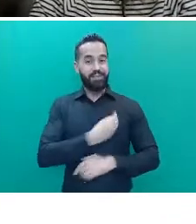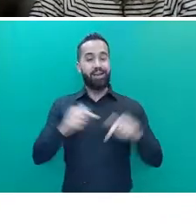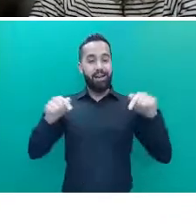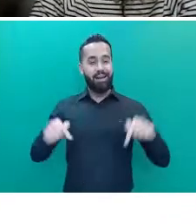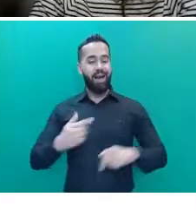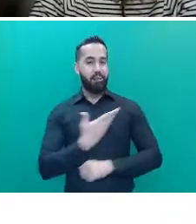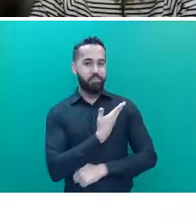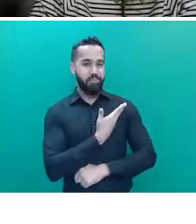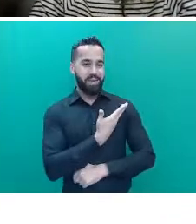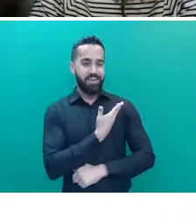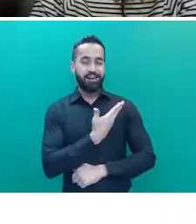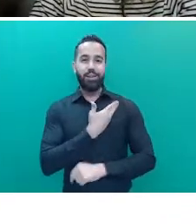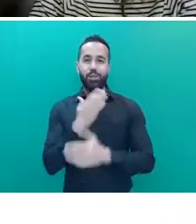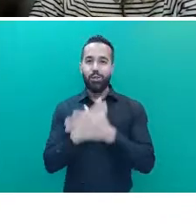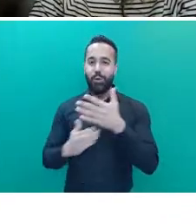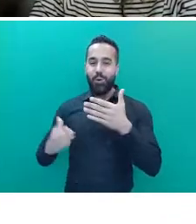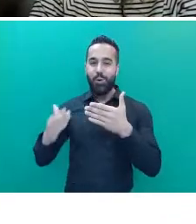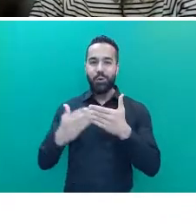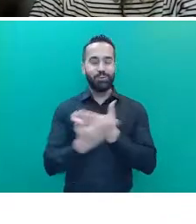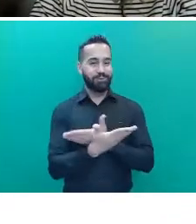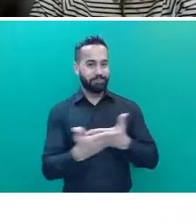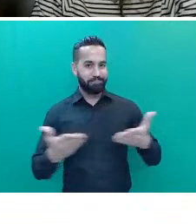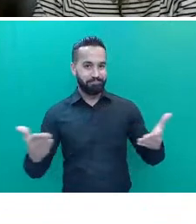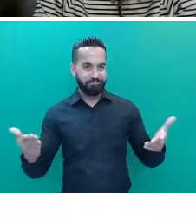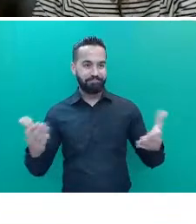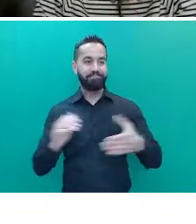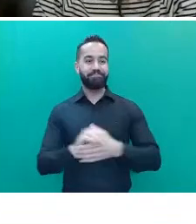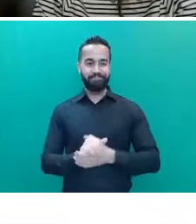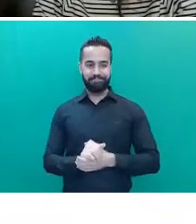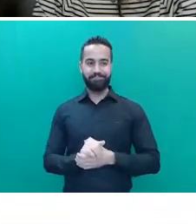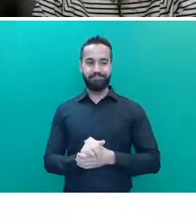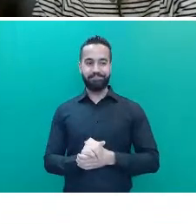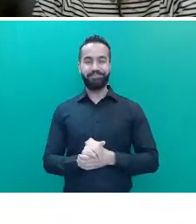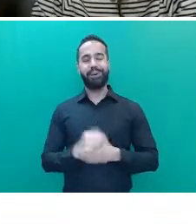Amigas, todos, bueno, vou